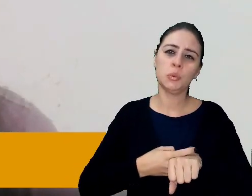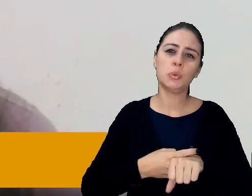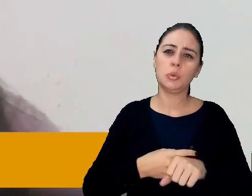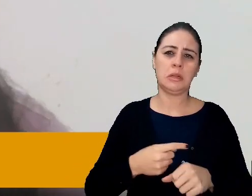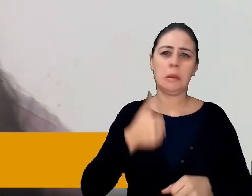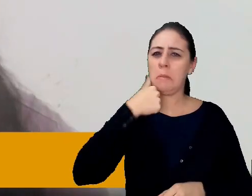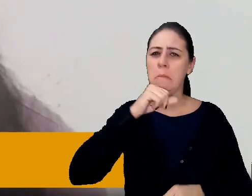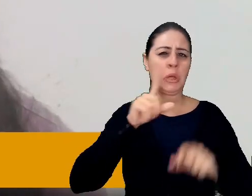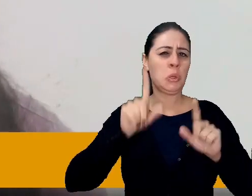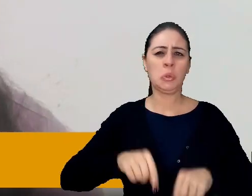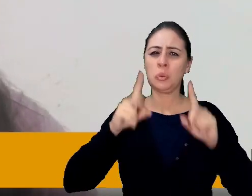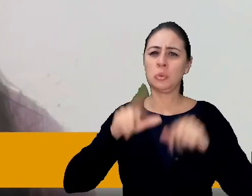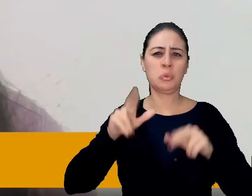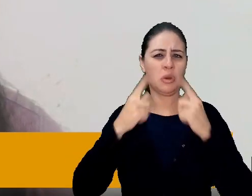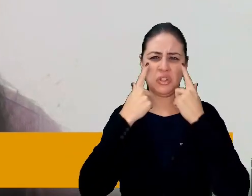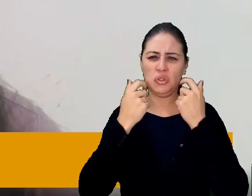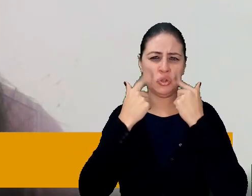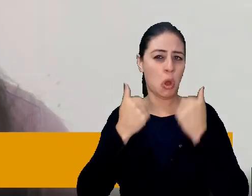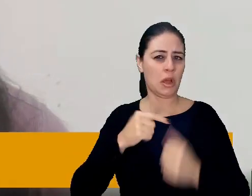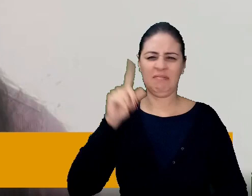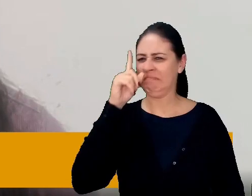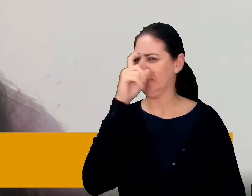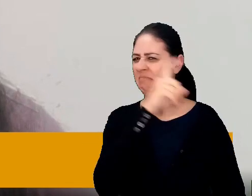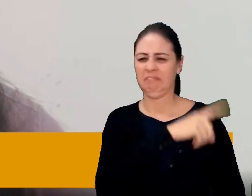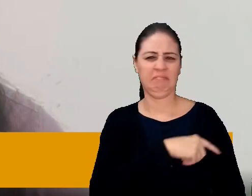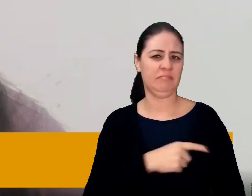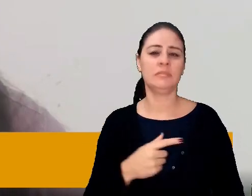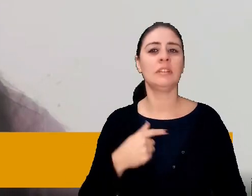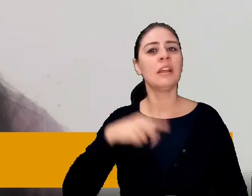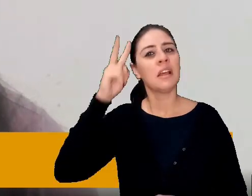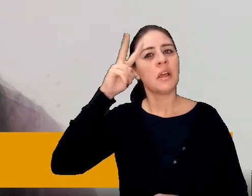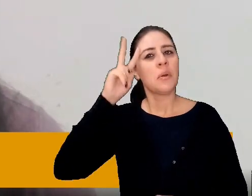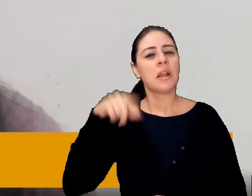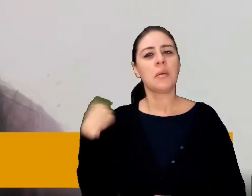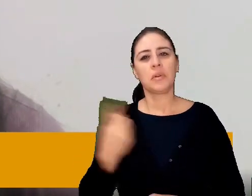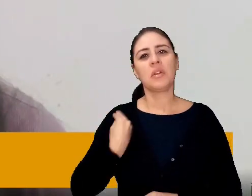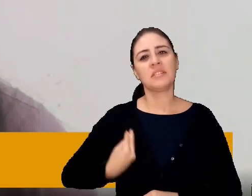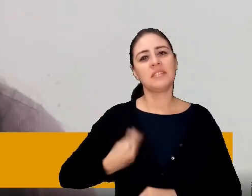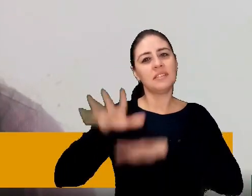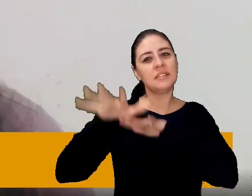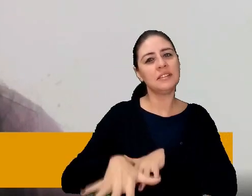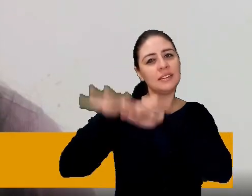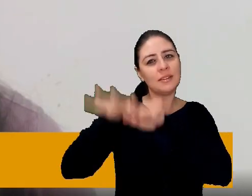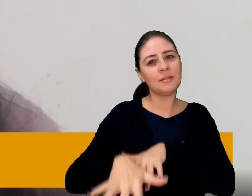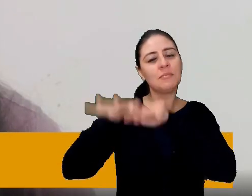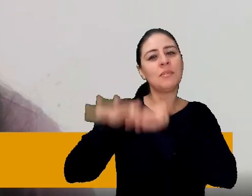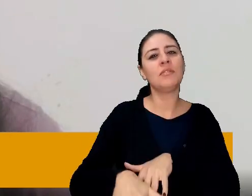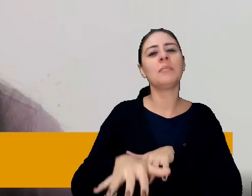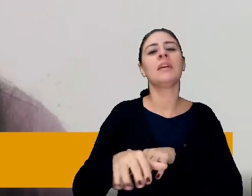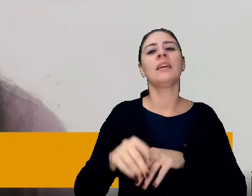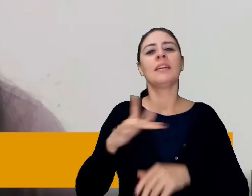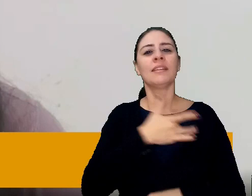chora. E eu lembro que um dia a gente estava na CESAI, que a gente estava no movimento lá pelo DSEI, pela saúde,